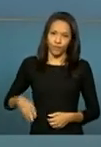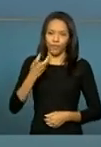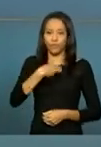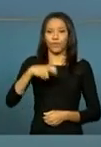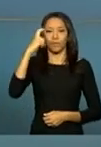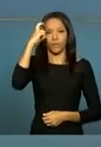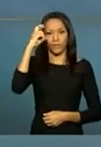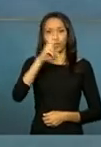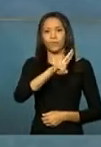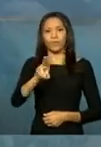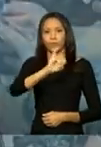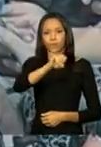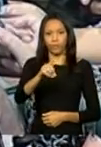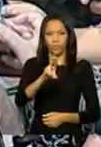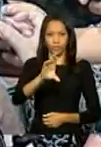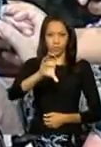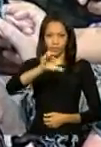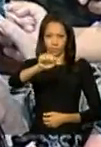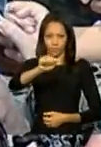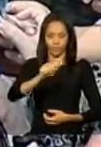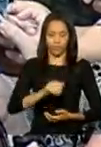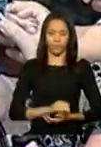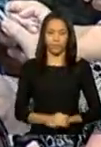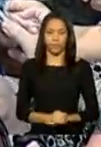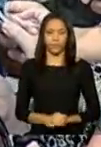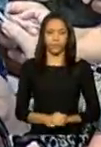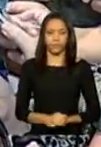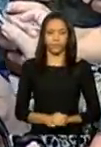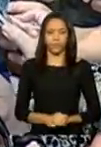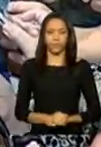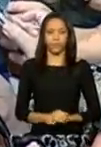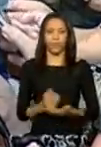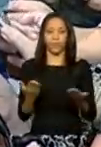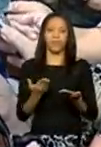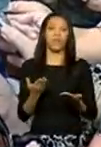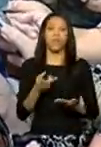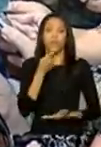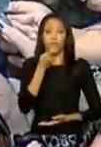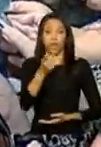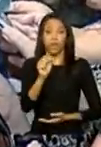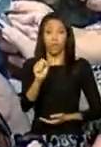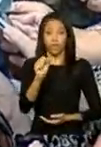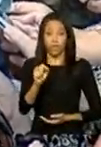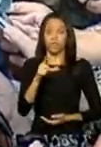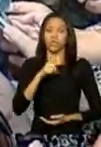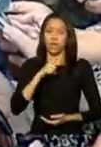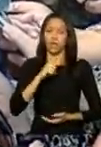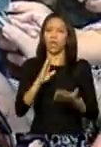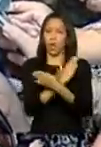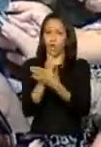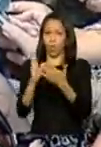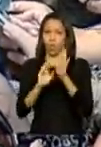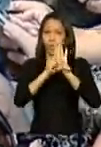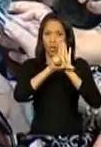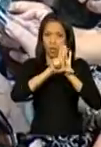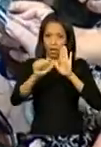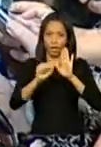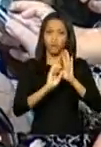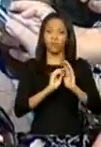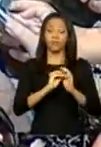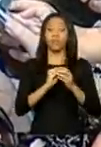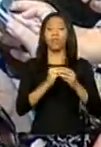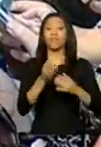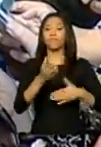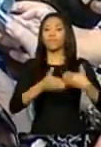Cultura, Juca Ferreira. Precisa renovar todo o seu marco regulatório. Já tem algumas leis tramitando no Congresso